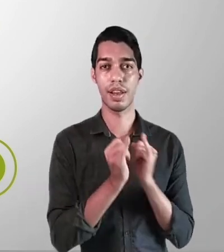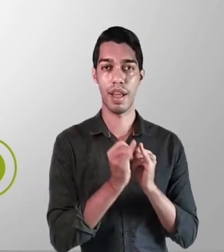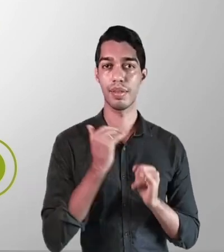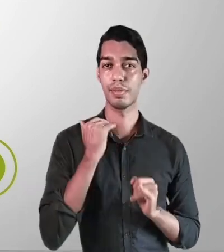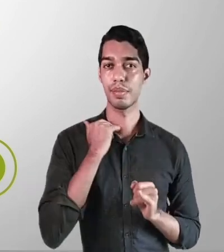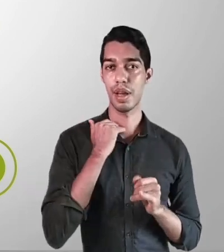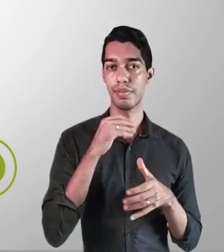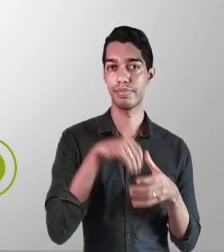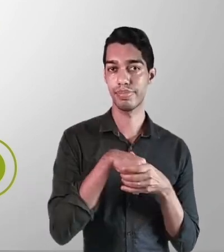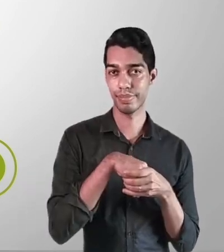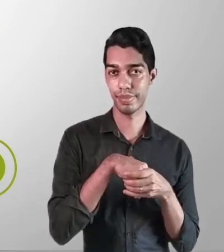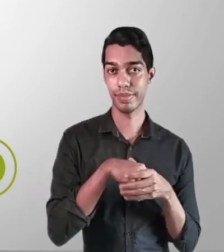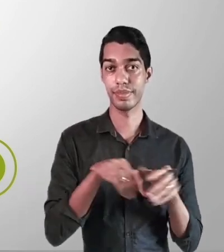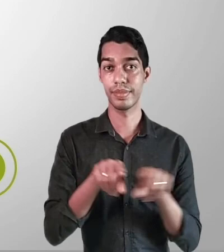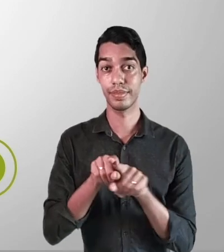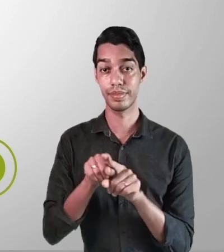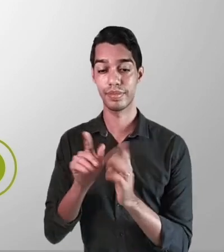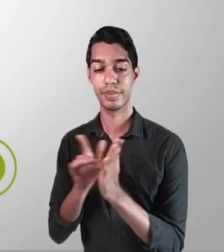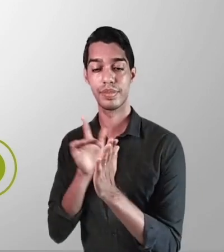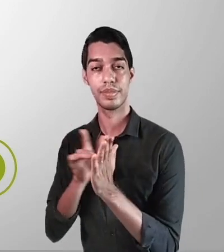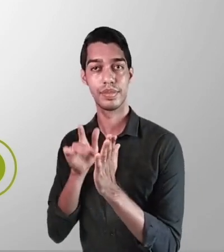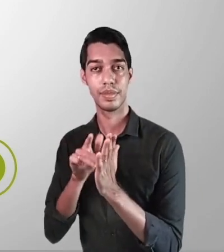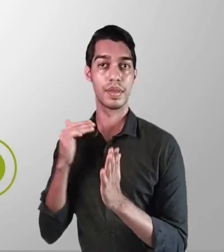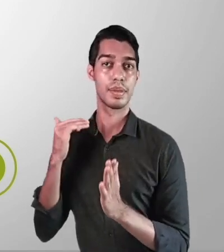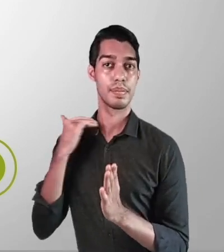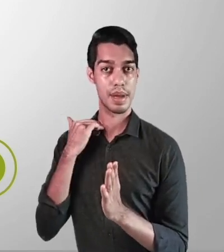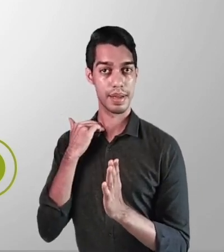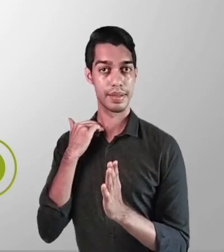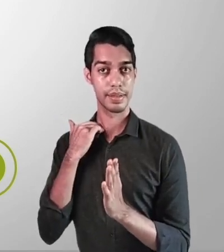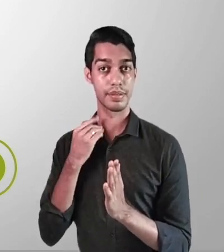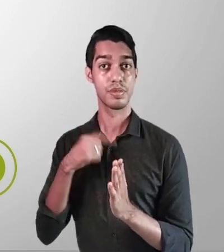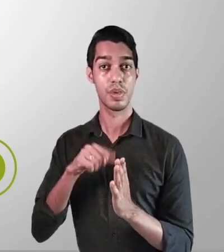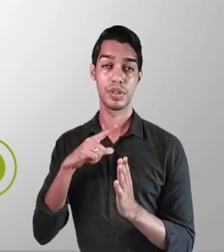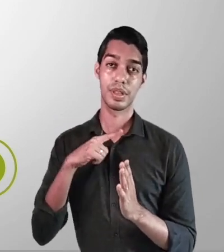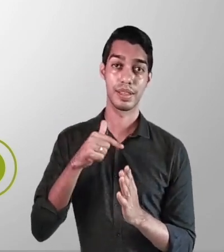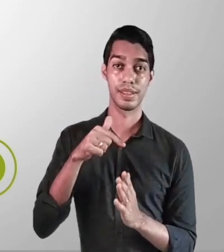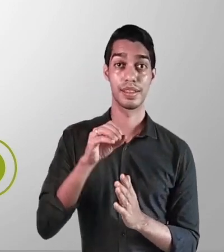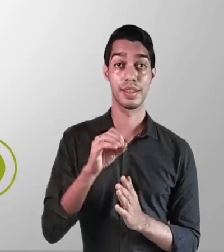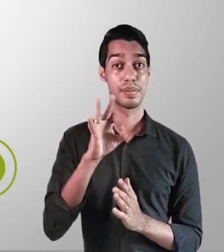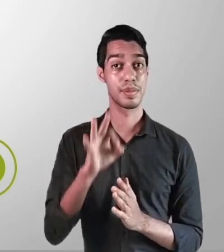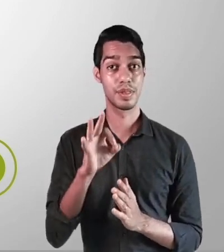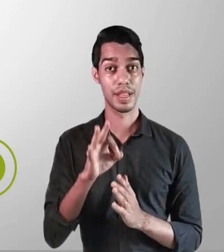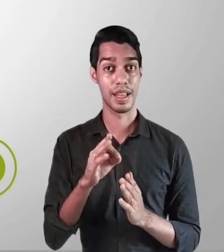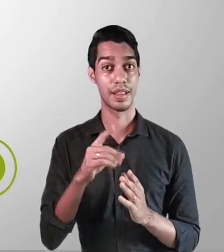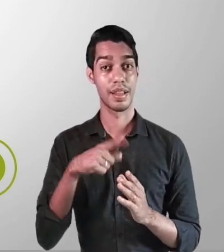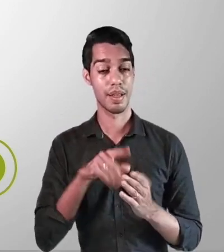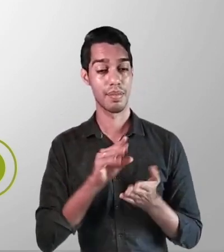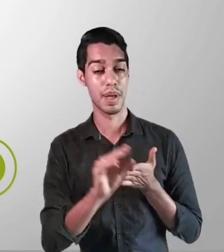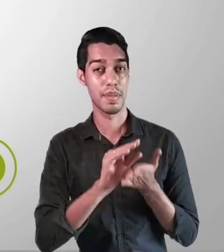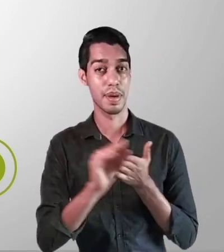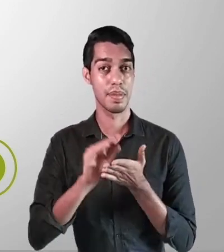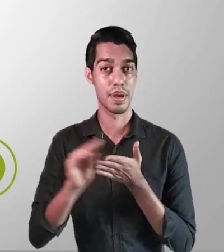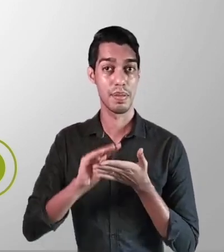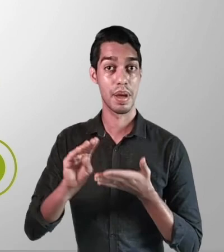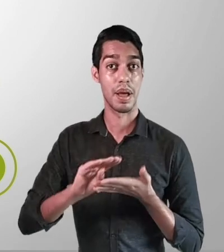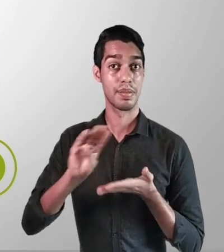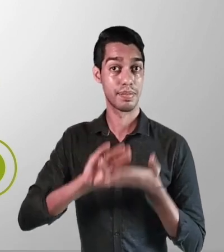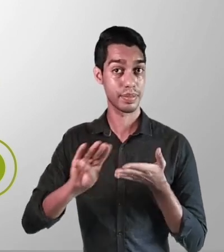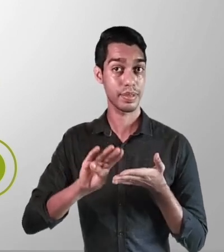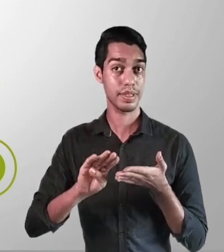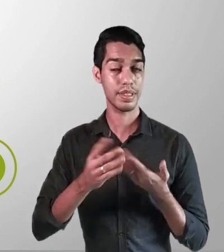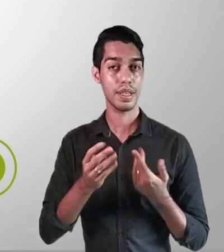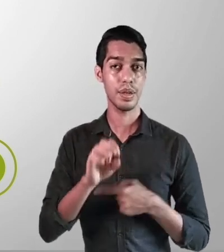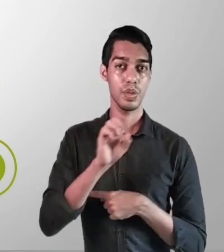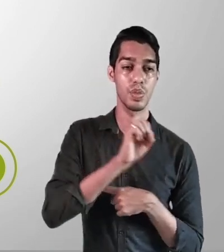nós já estamos falando de quase 70% das transações bancárias. Isso significa basicamente que 8